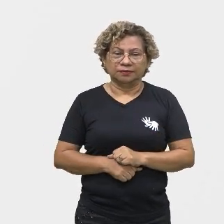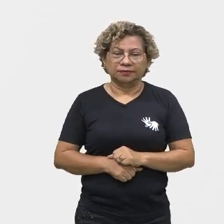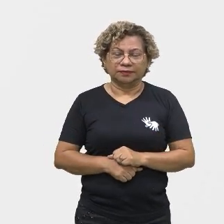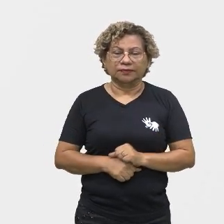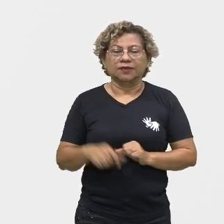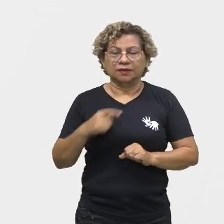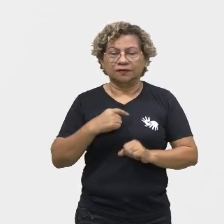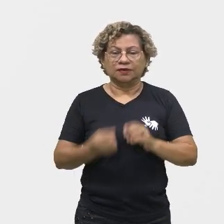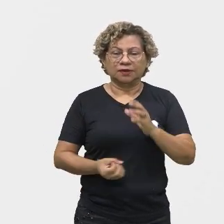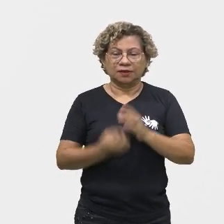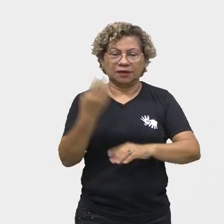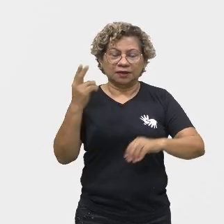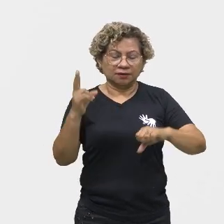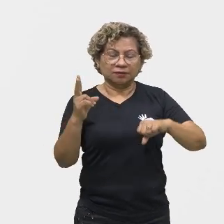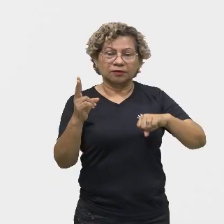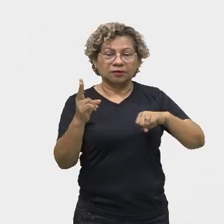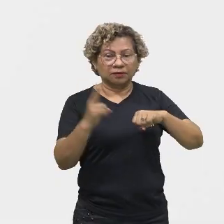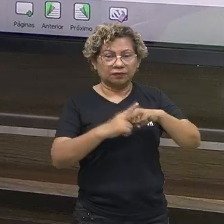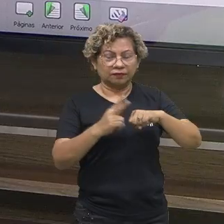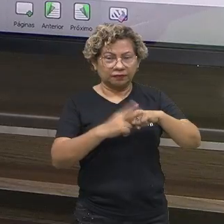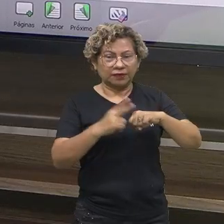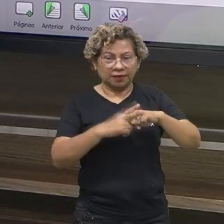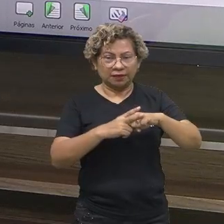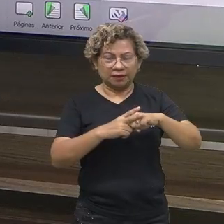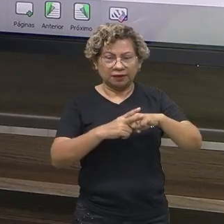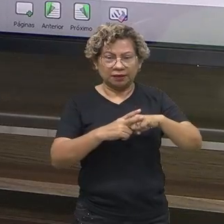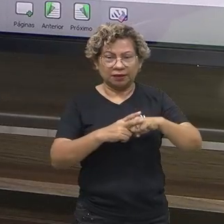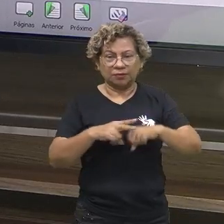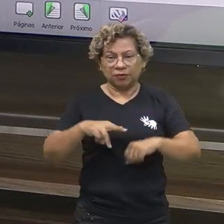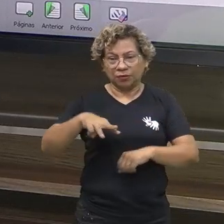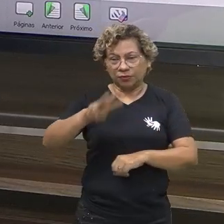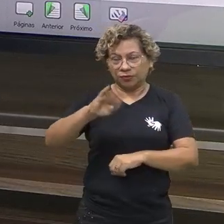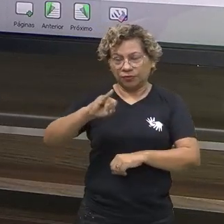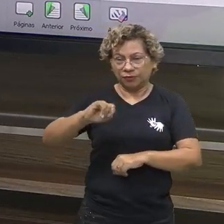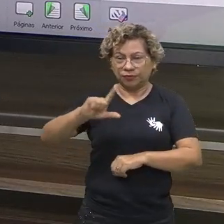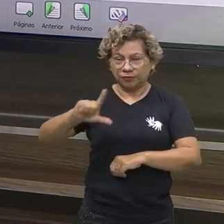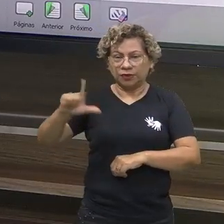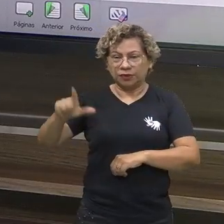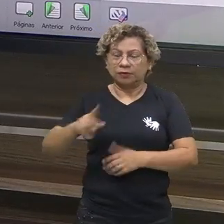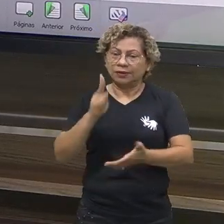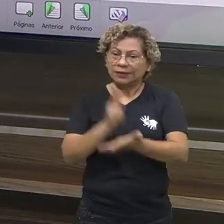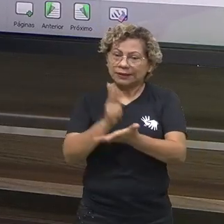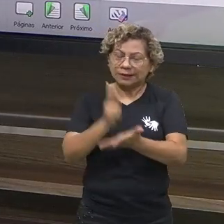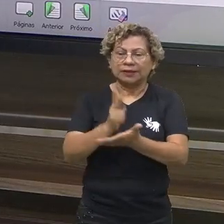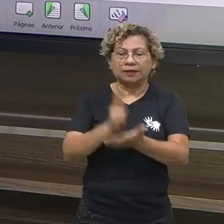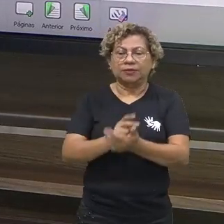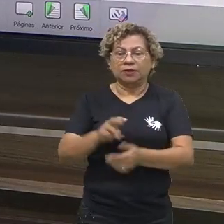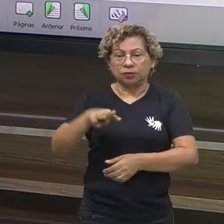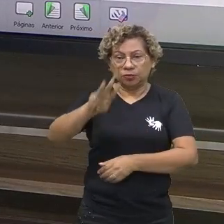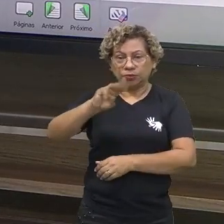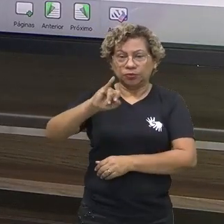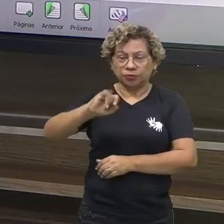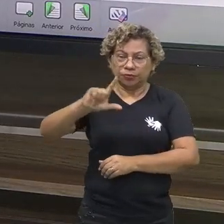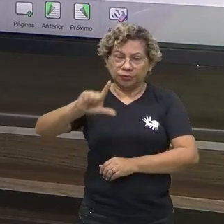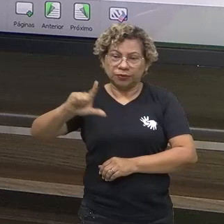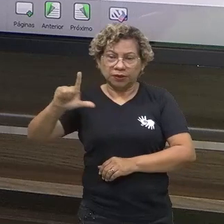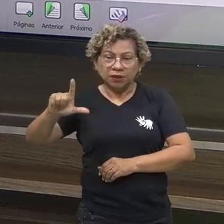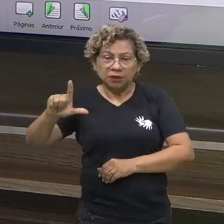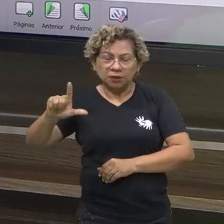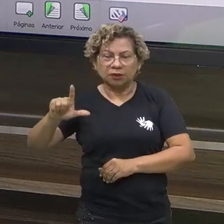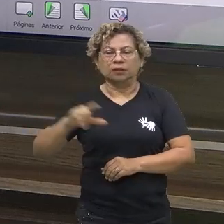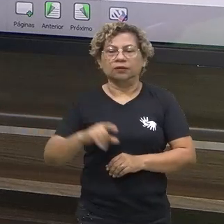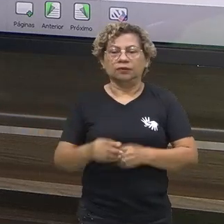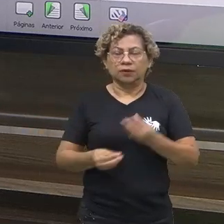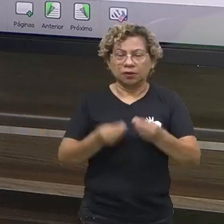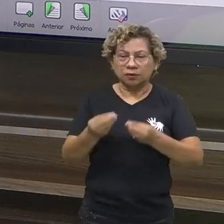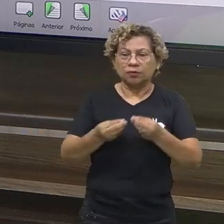pelo verbo auxiliar will, tá certo? Então, essa é sempre a estrutura. O will, gente, é uma das formas, então, de formar